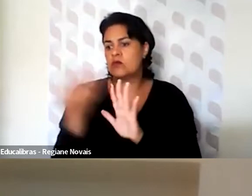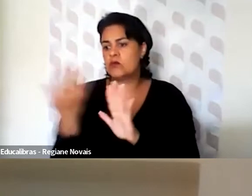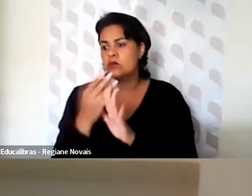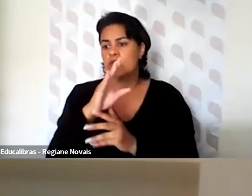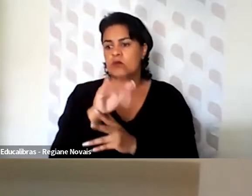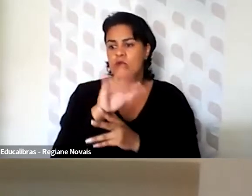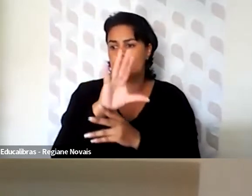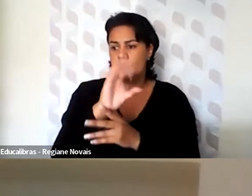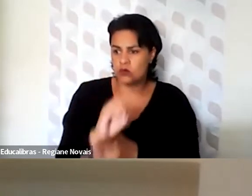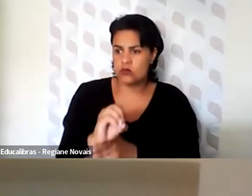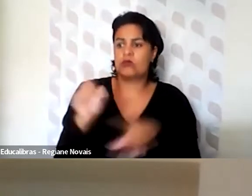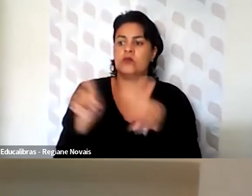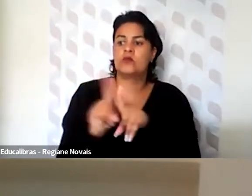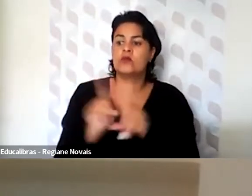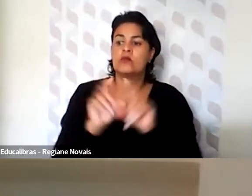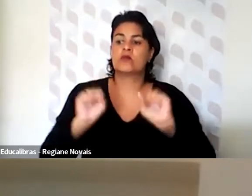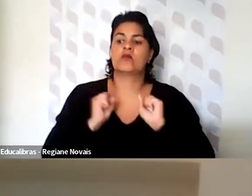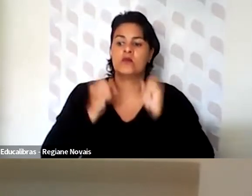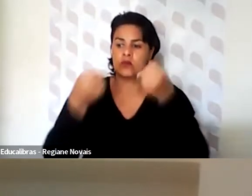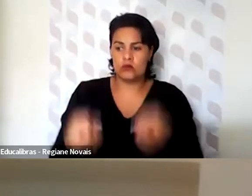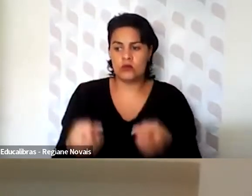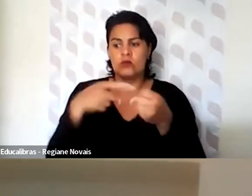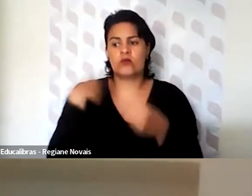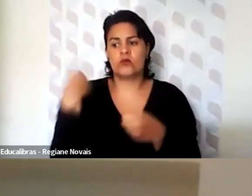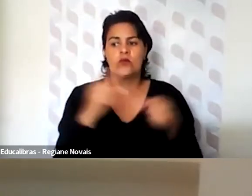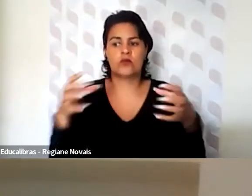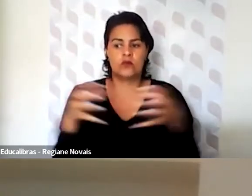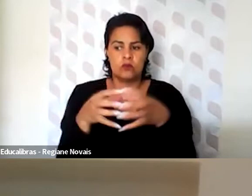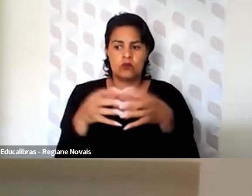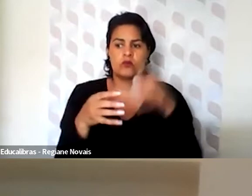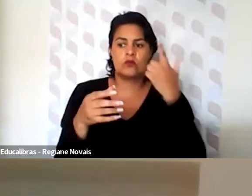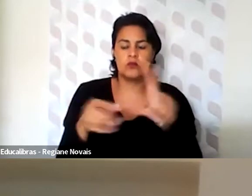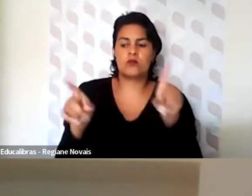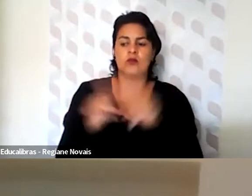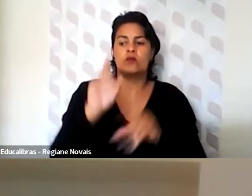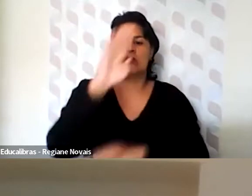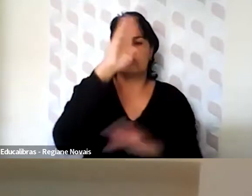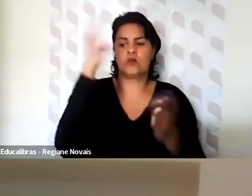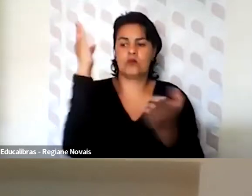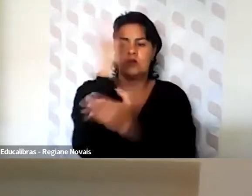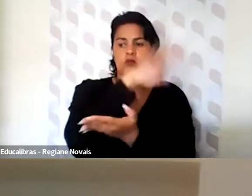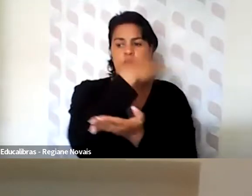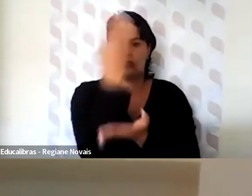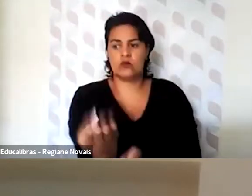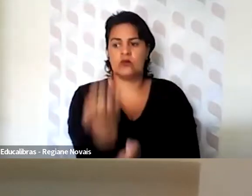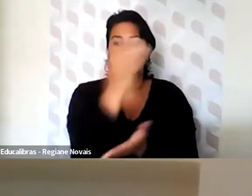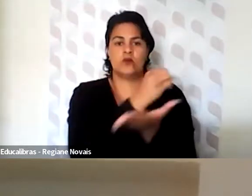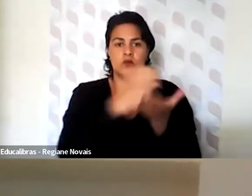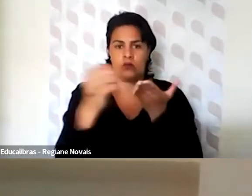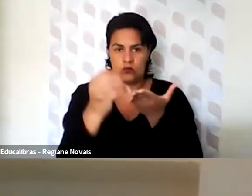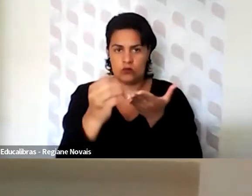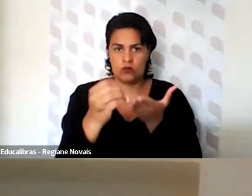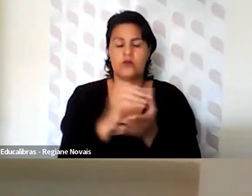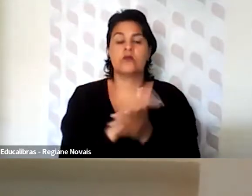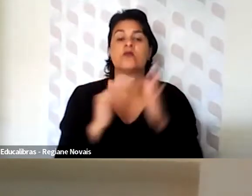nós engajamos esforços coletivos rumo ao desmatamento zero até 2025. Essas iniciativas